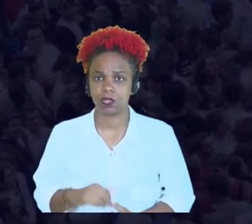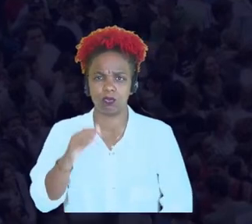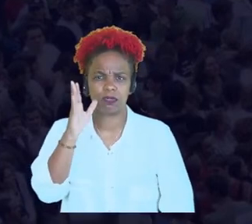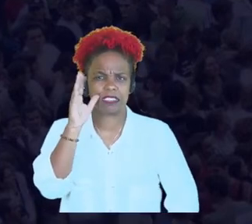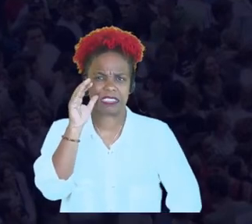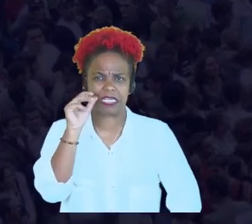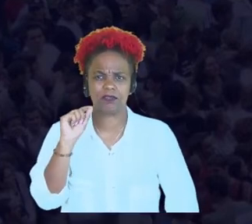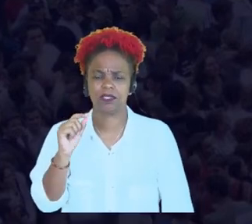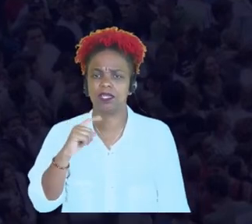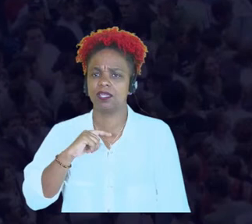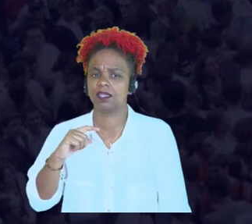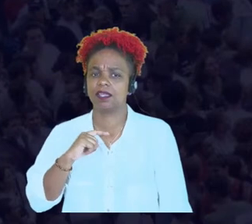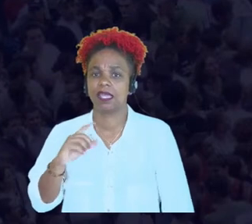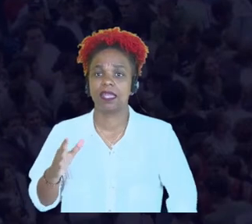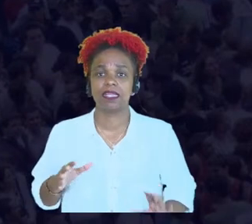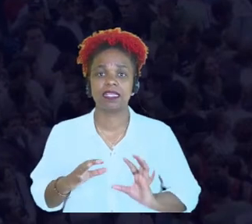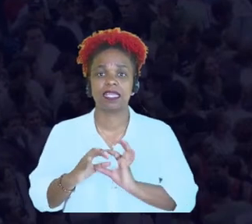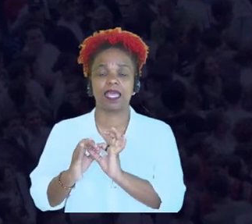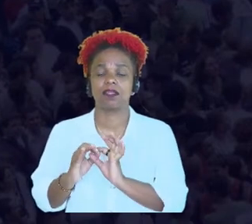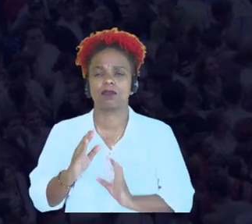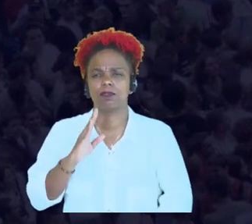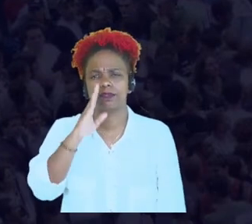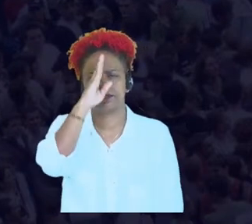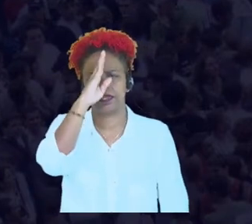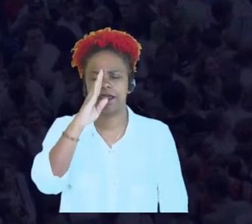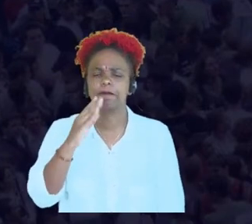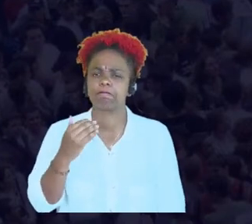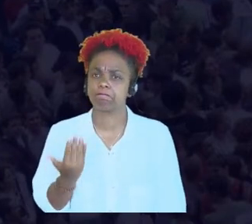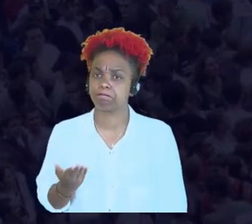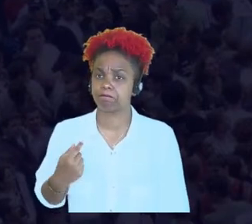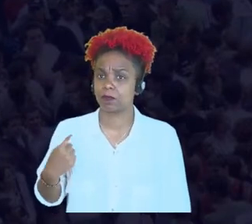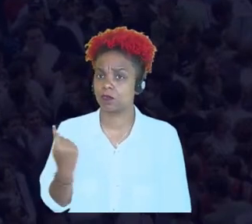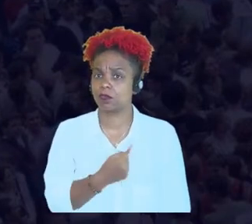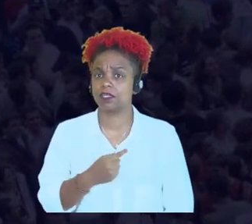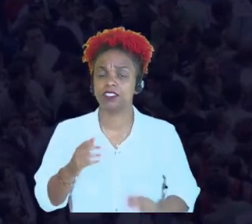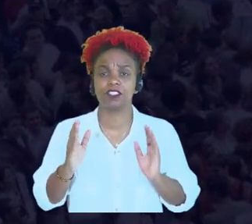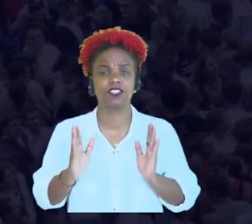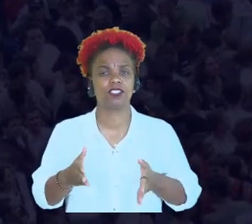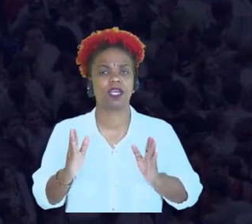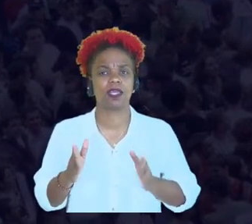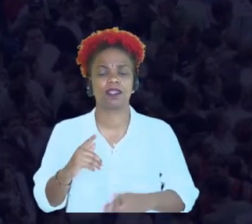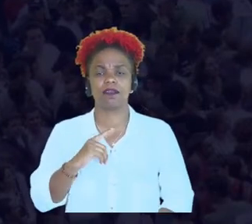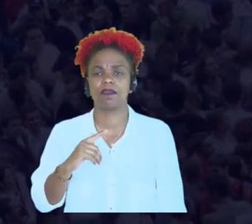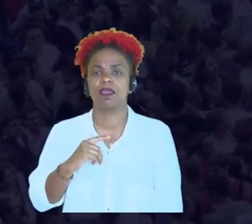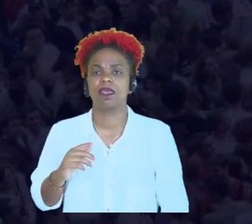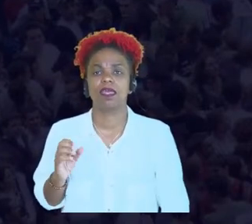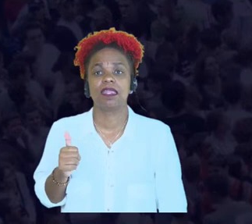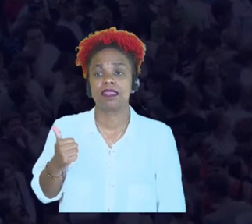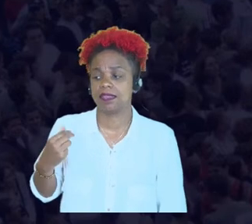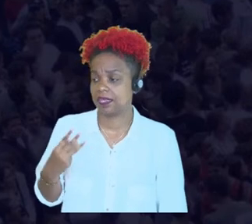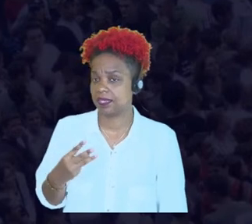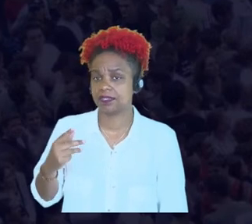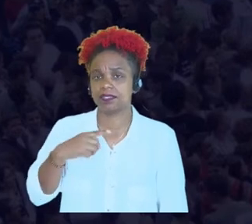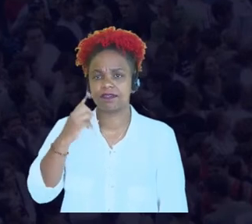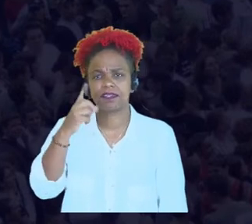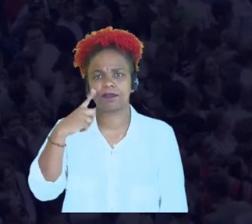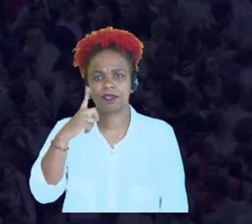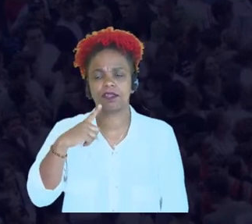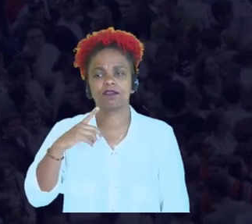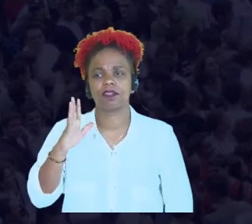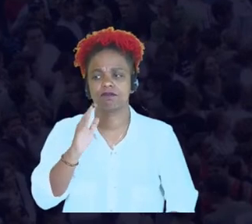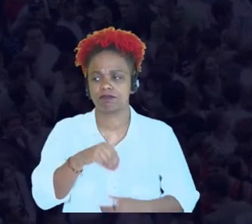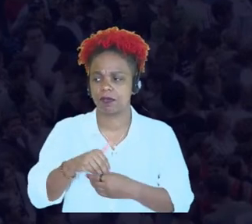curiosamente, muito mais ligado ao bolsonarismo. A gente teve 13 deputados do PL eleitos, portanto, a